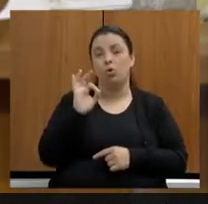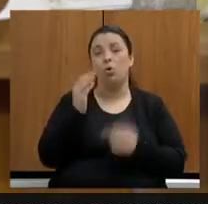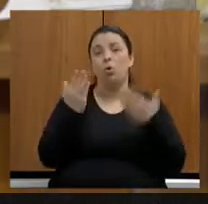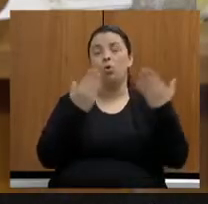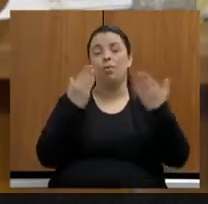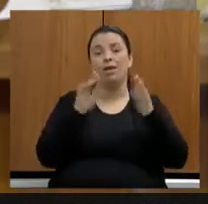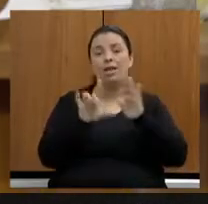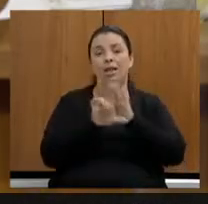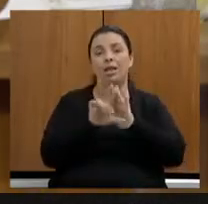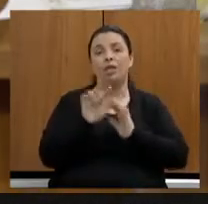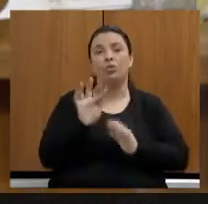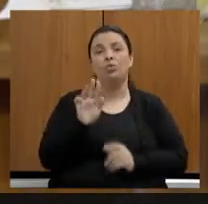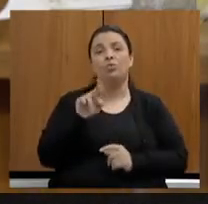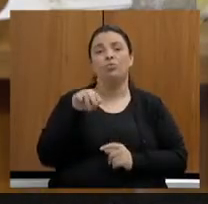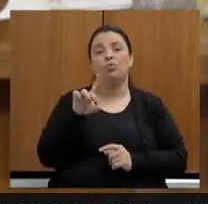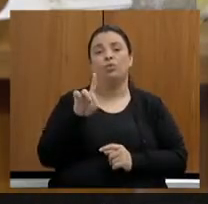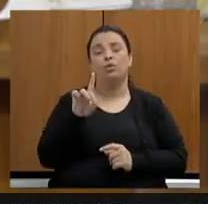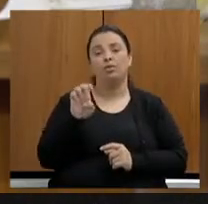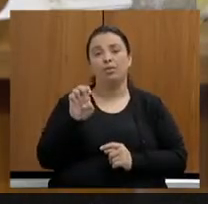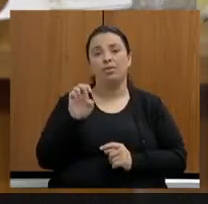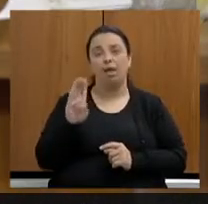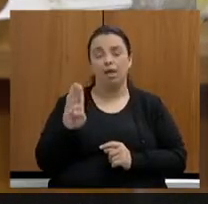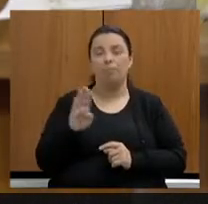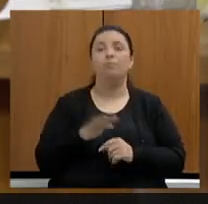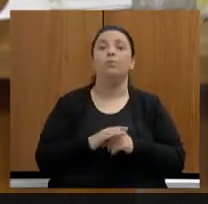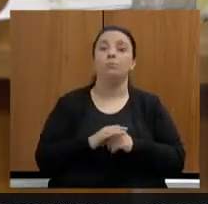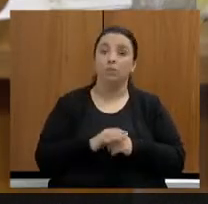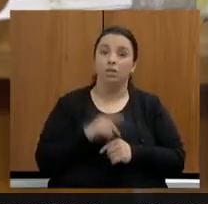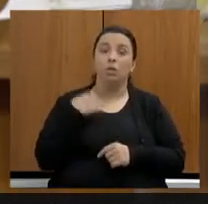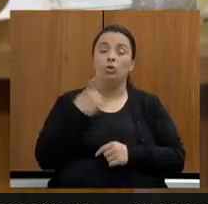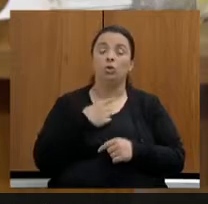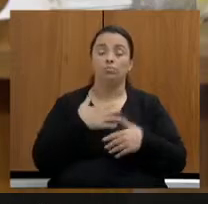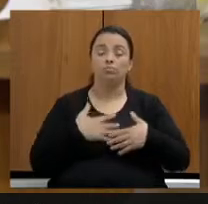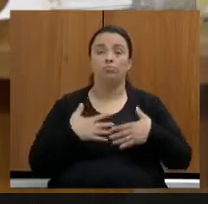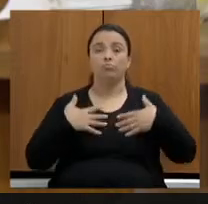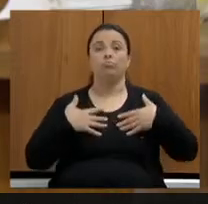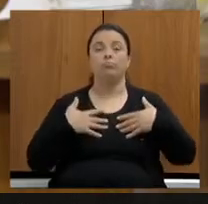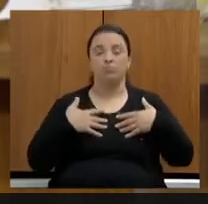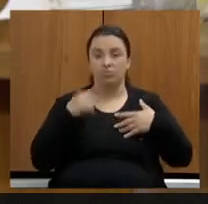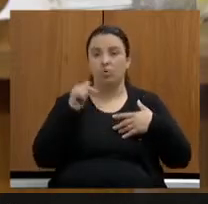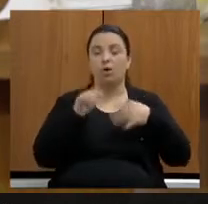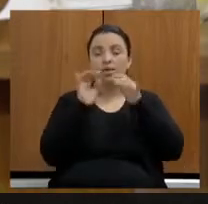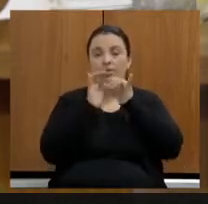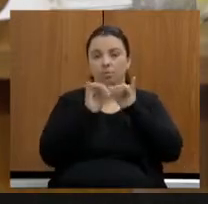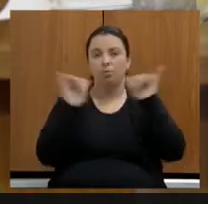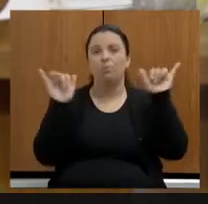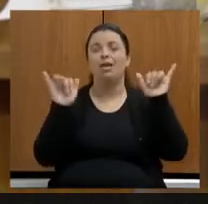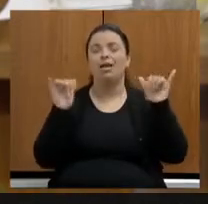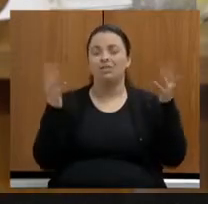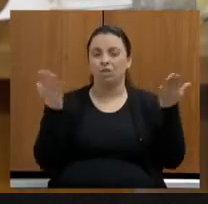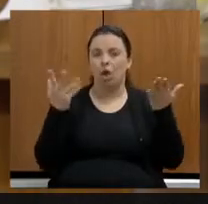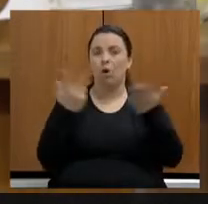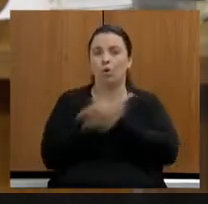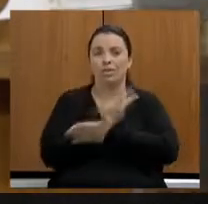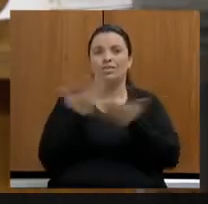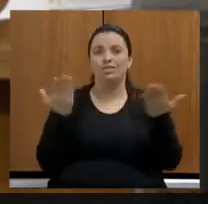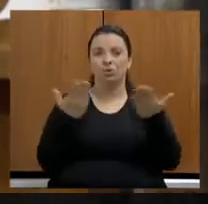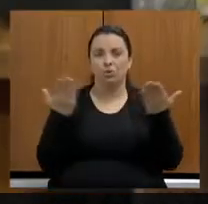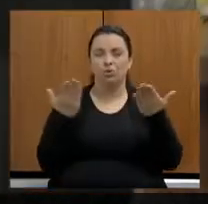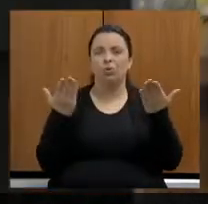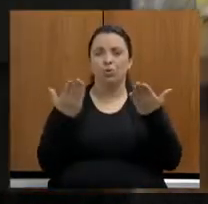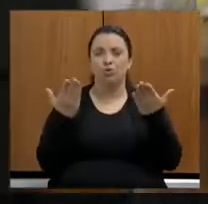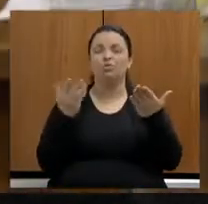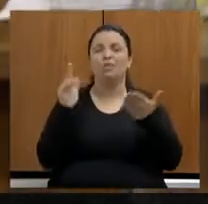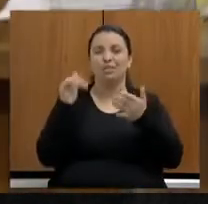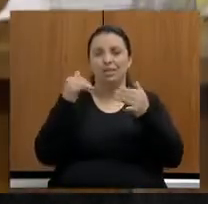incluindo né mas alguns profissionais de educação mas estamos bastante satisfeitos com essa a publicação no dia de hoje do réu pela